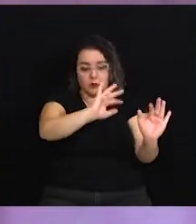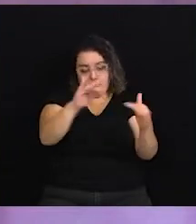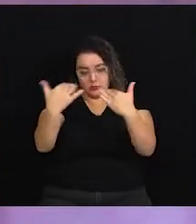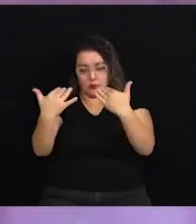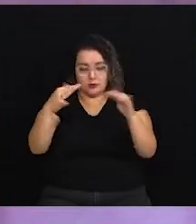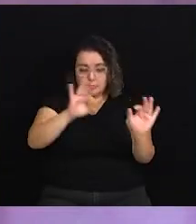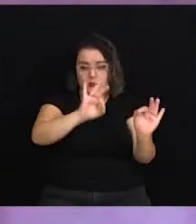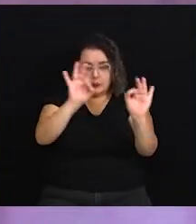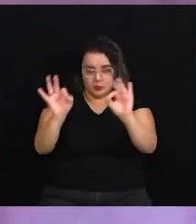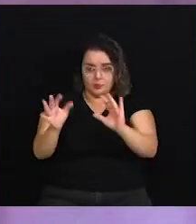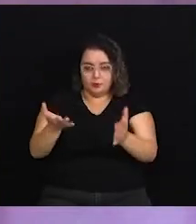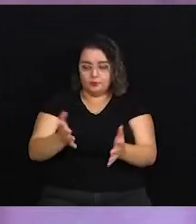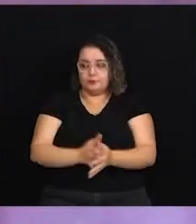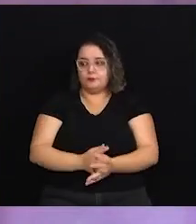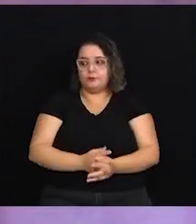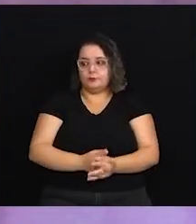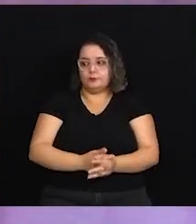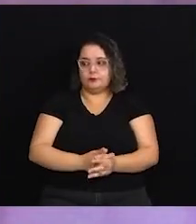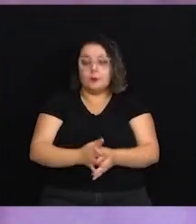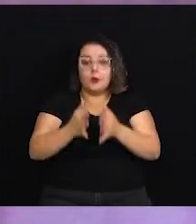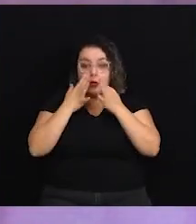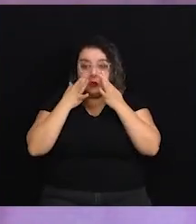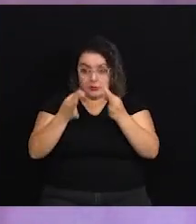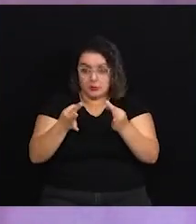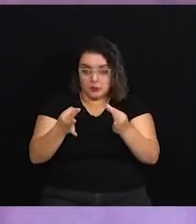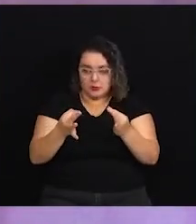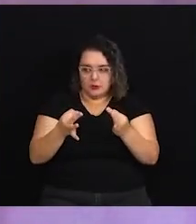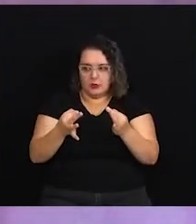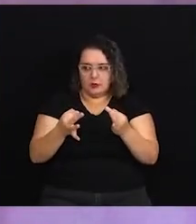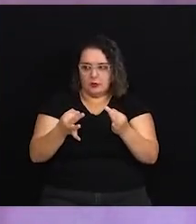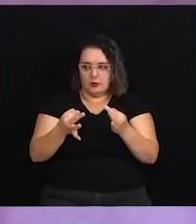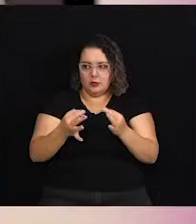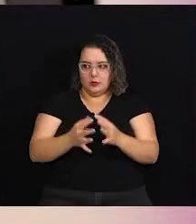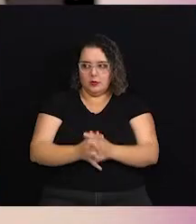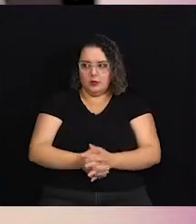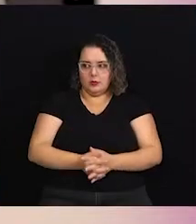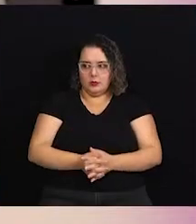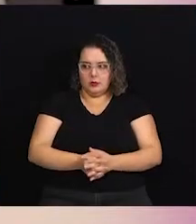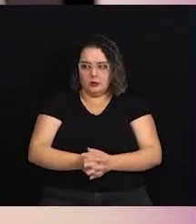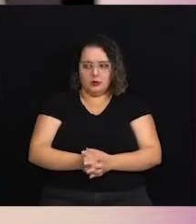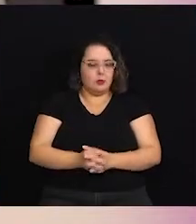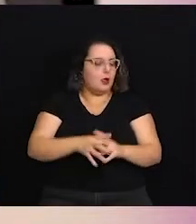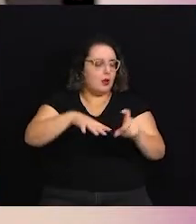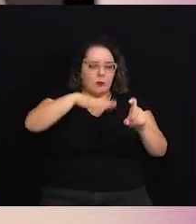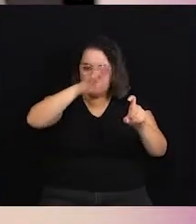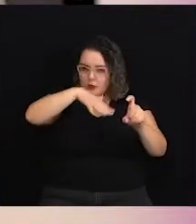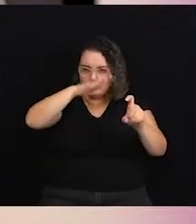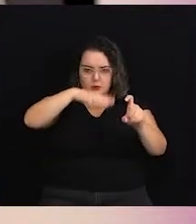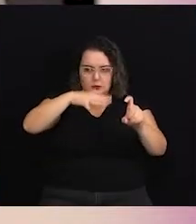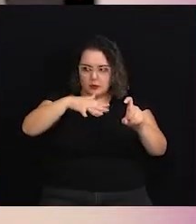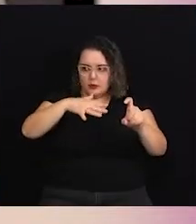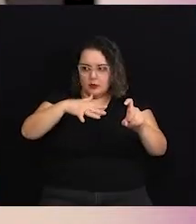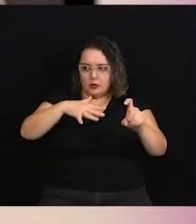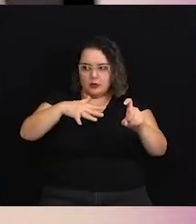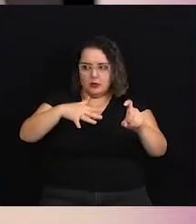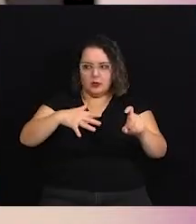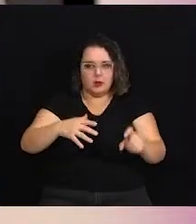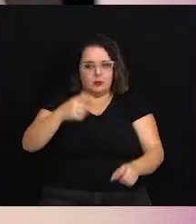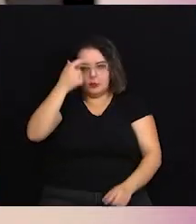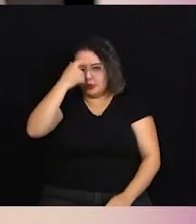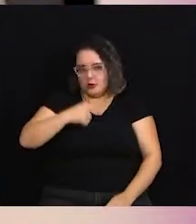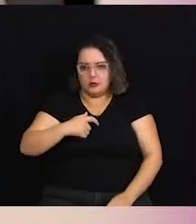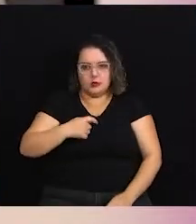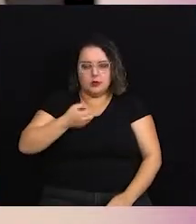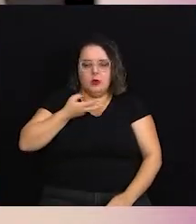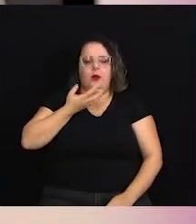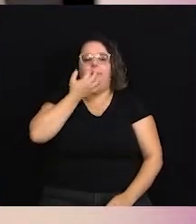favor né É bem atenção né é um mito a pessoa não vai engolir a